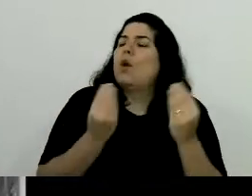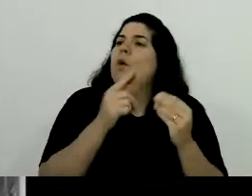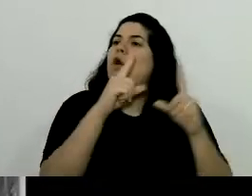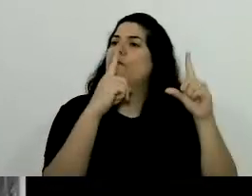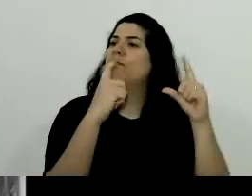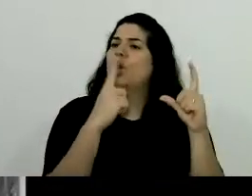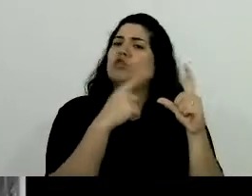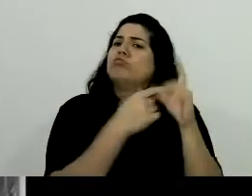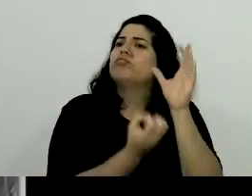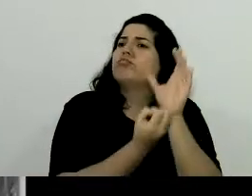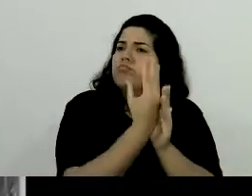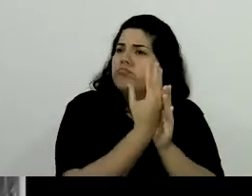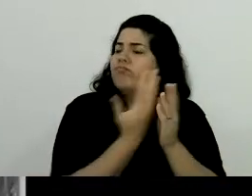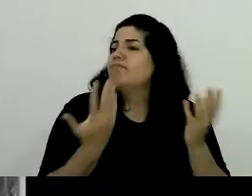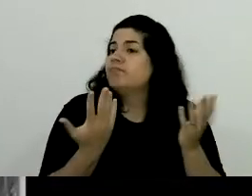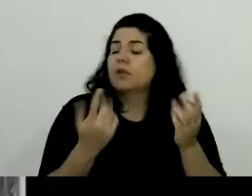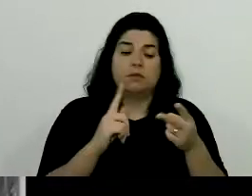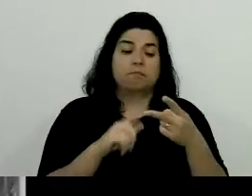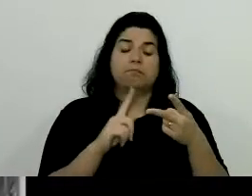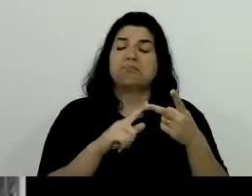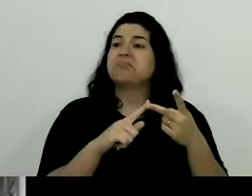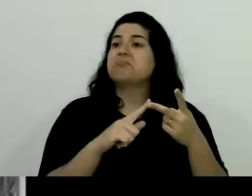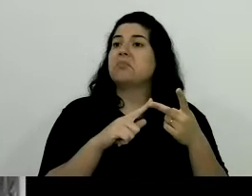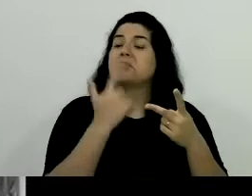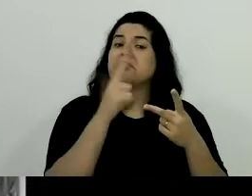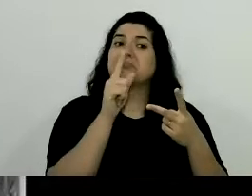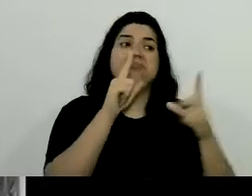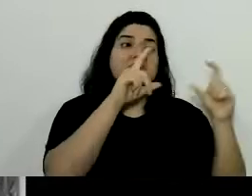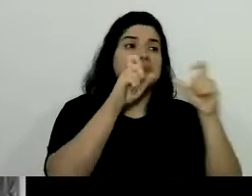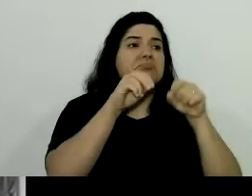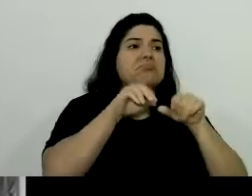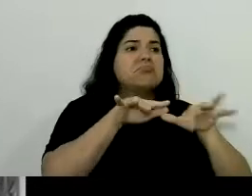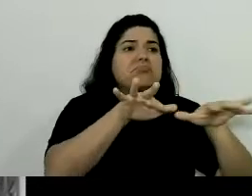imagens são produzidas, como é que elas circulam